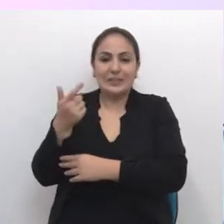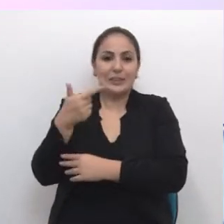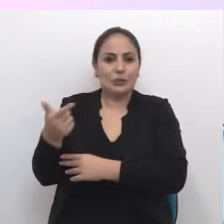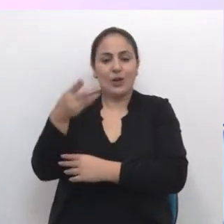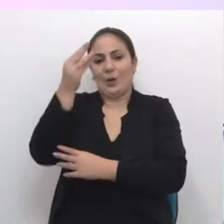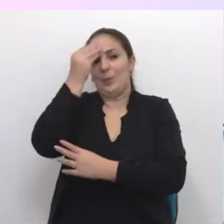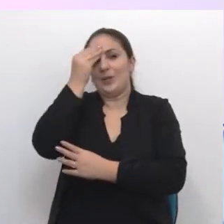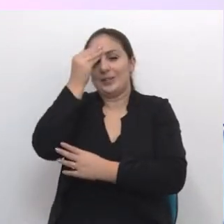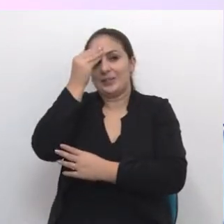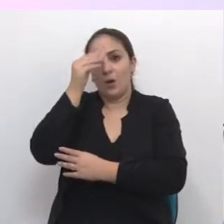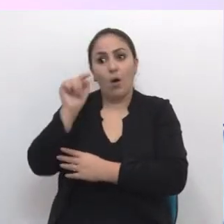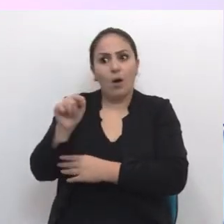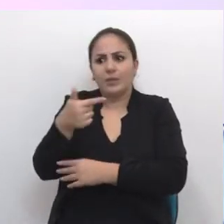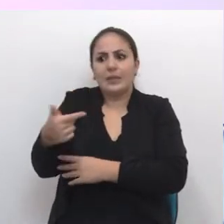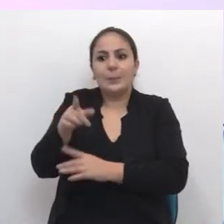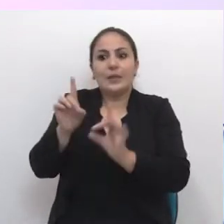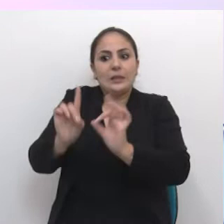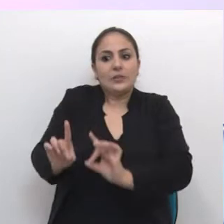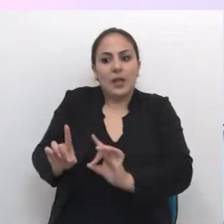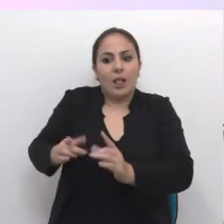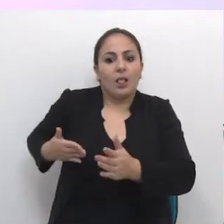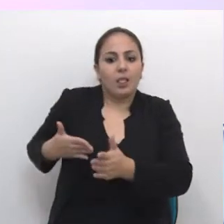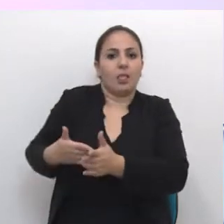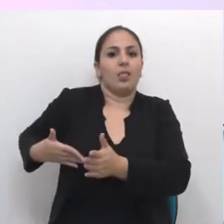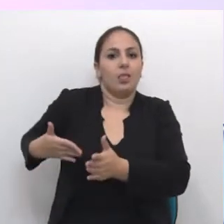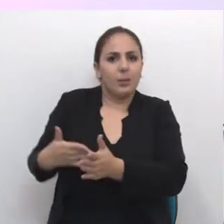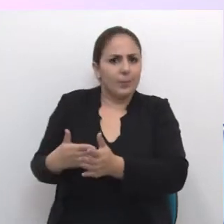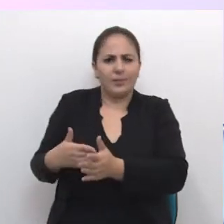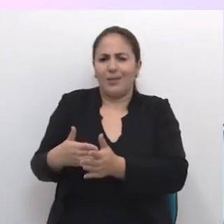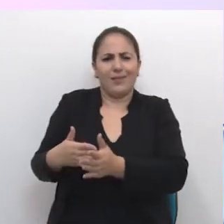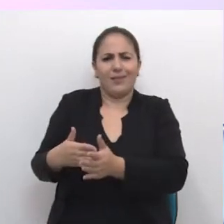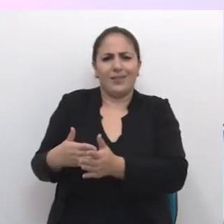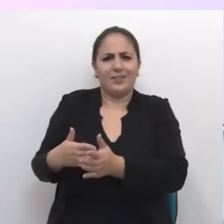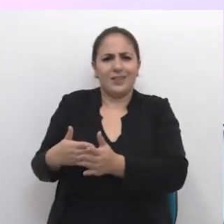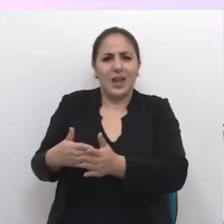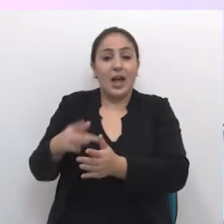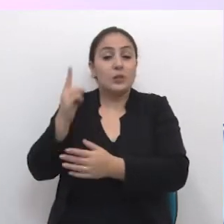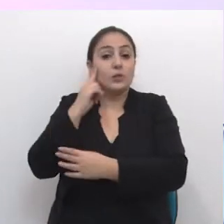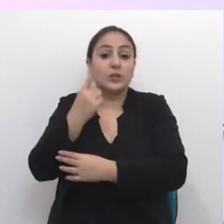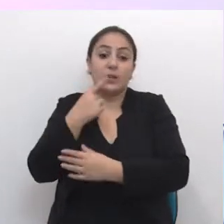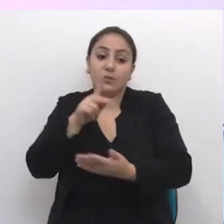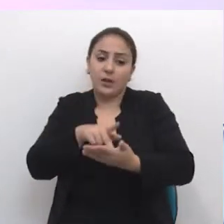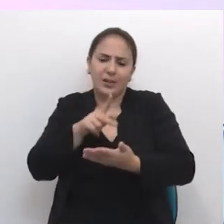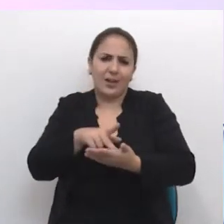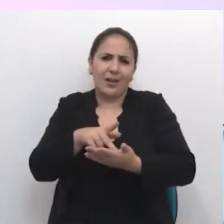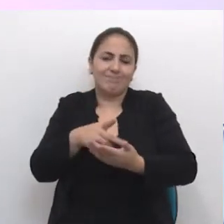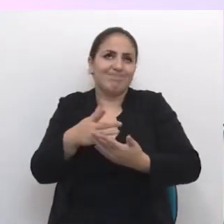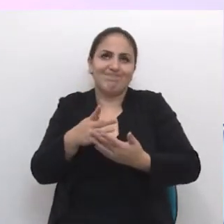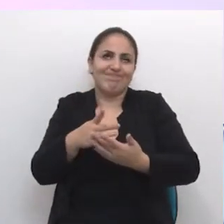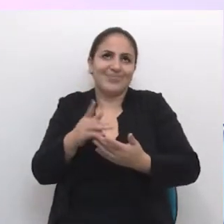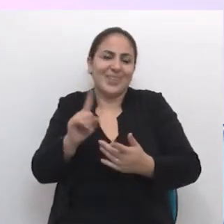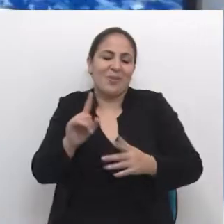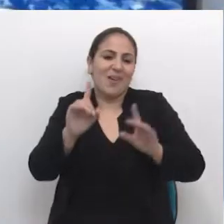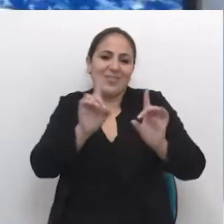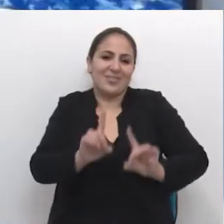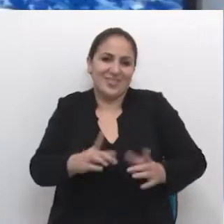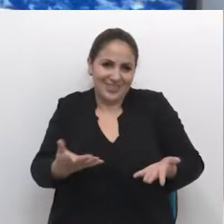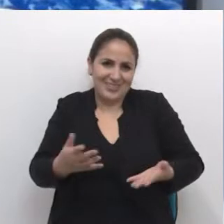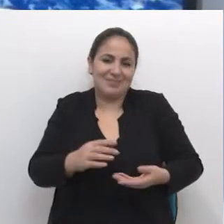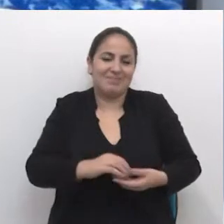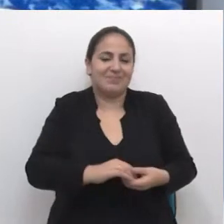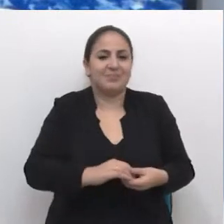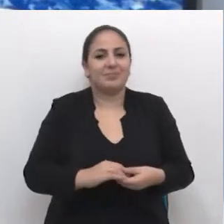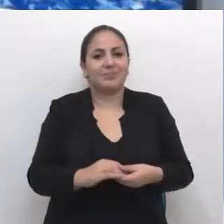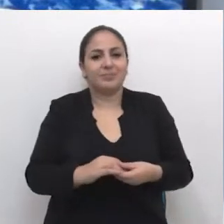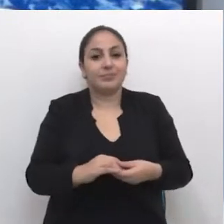essa compreensão de que ele não tem uma deficiência que limita ele, que a surdez, na verdade, não é uma deficiência, né? E